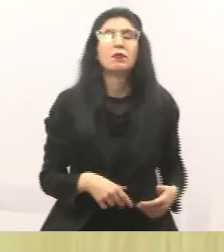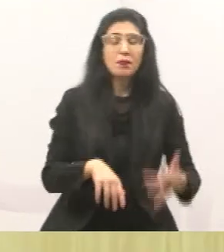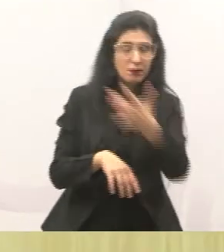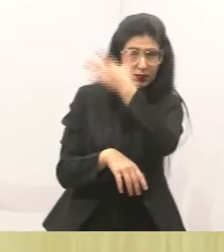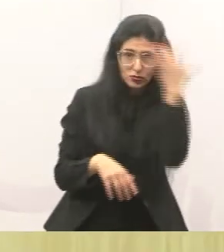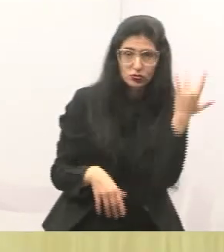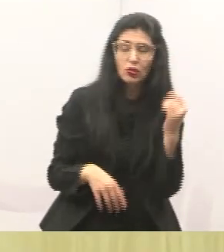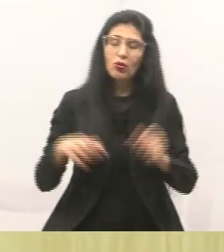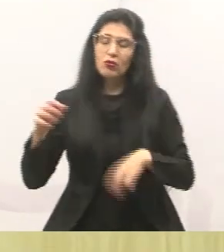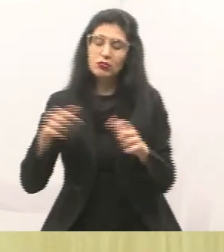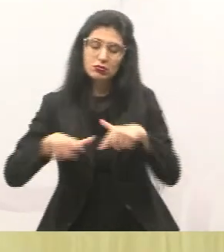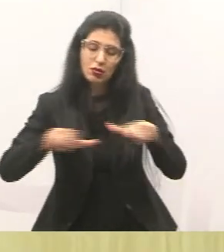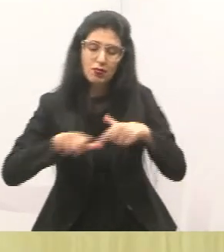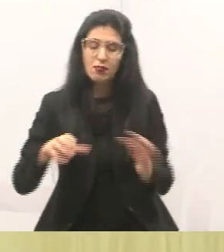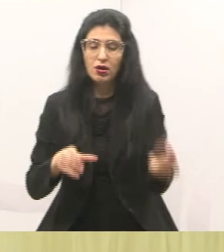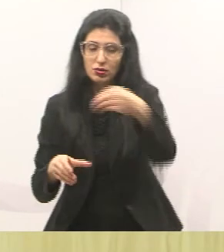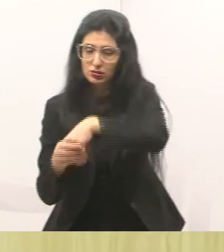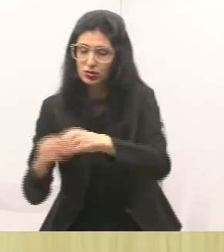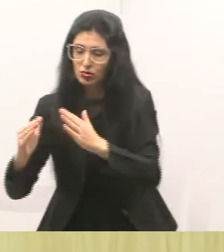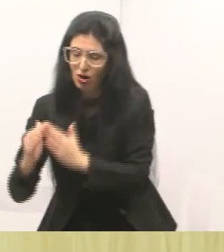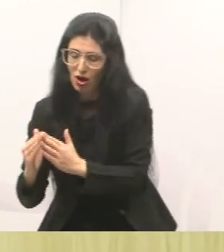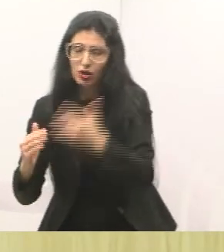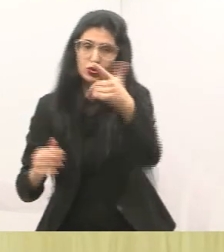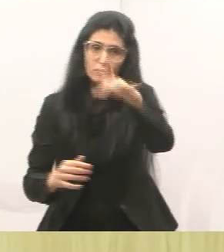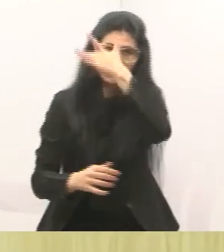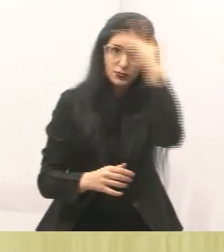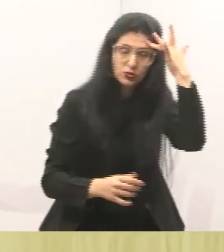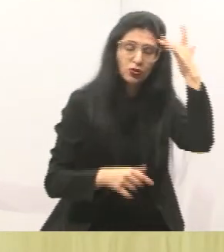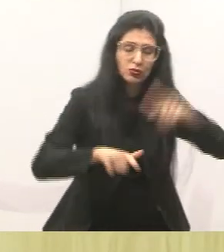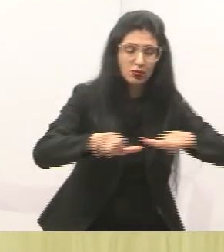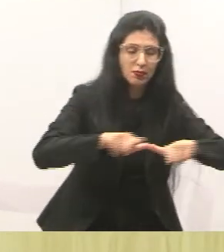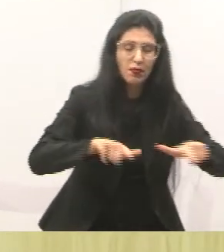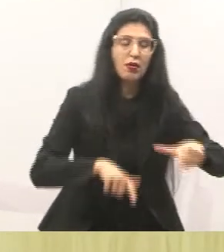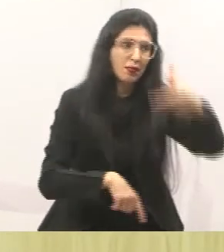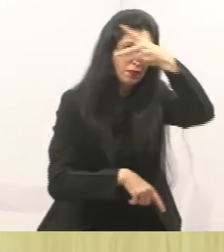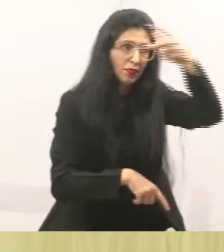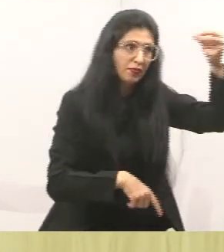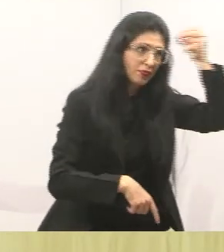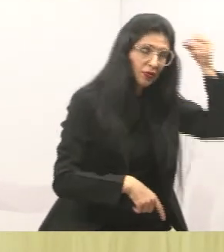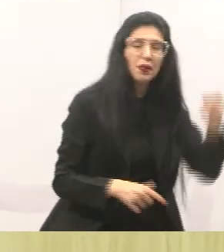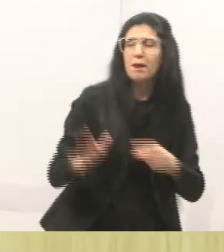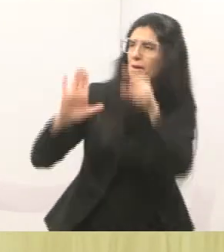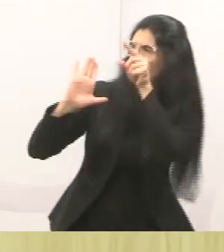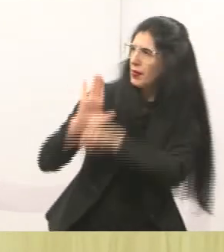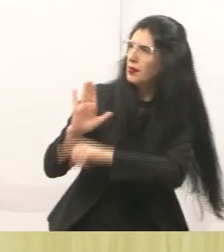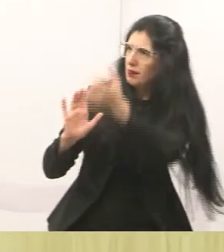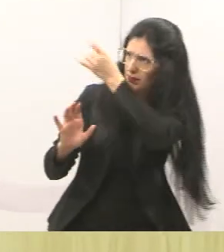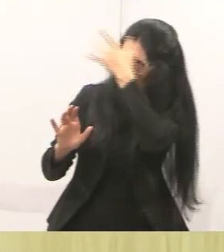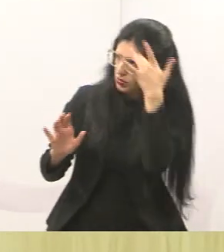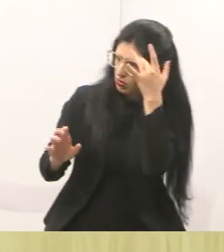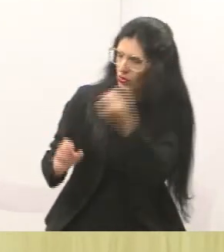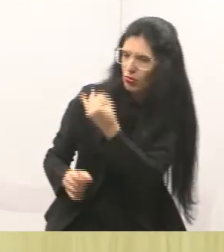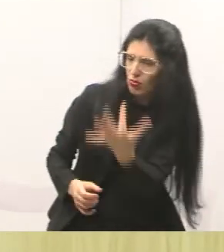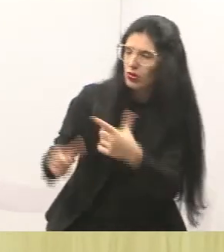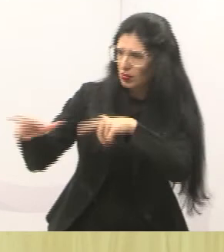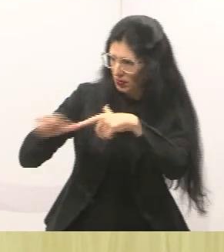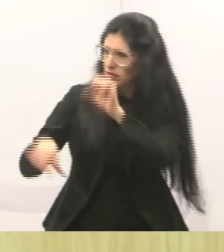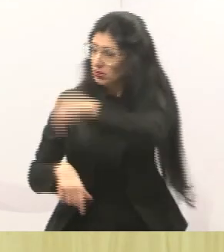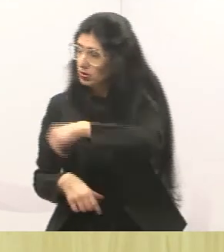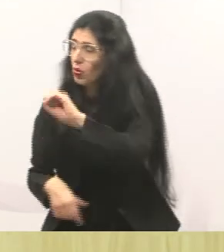office, foi reduzido o horário de expediente e de atendimento à população? Há legitimidade no que